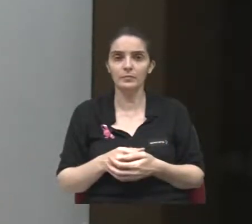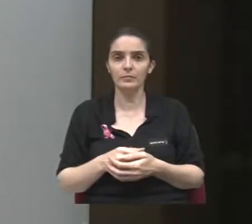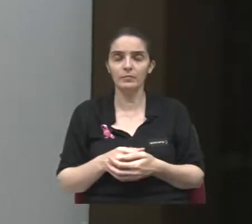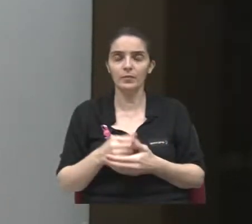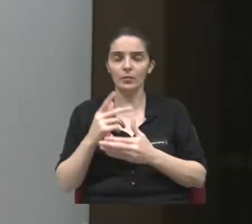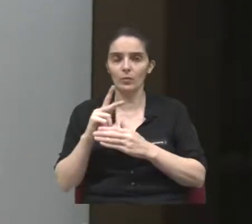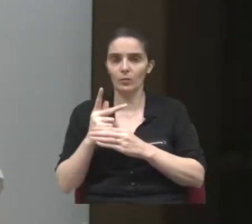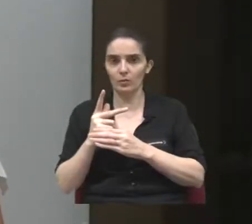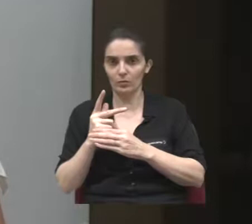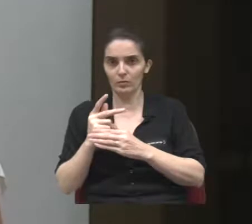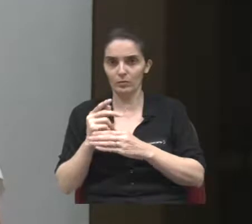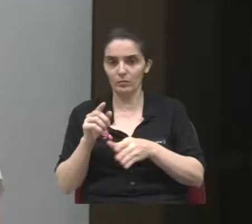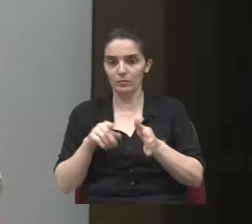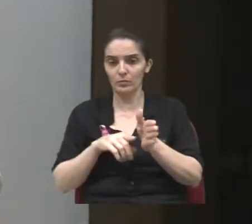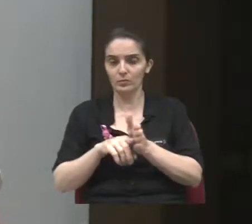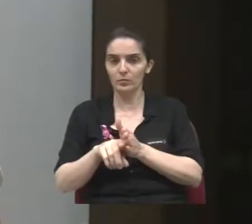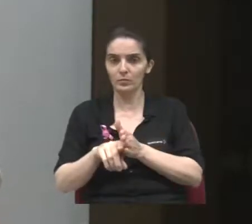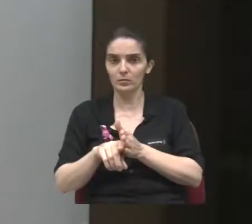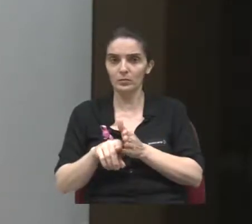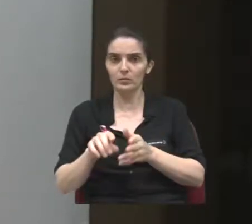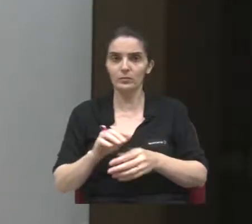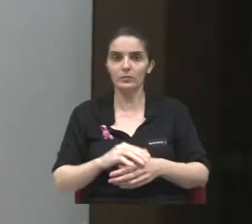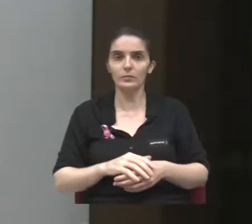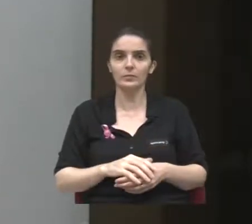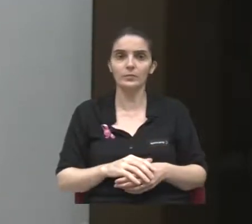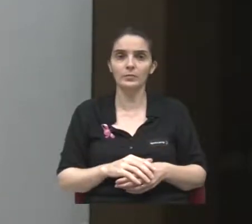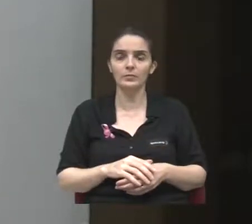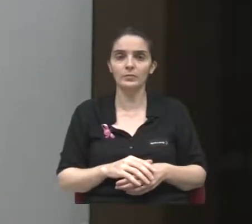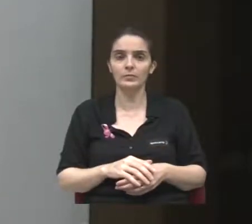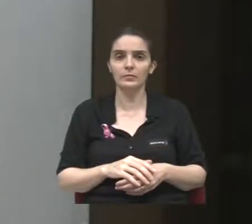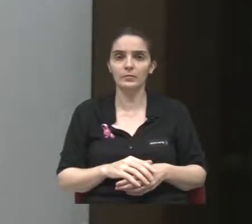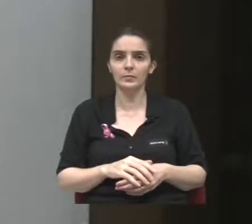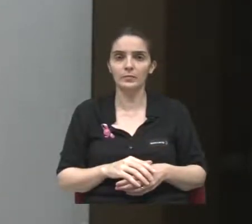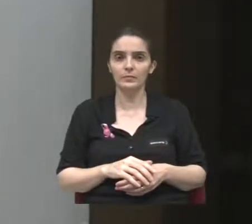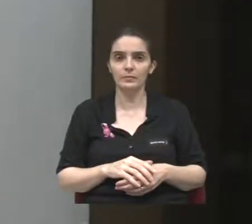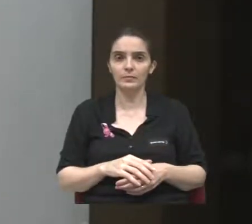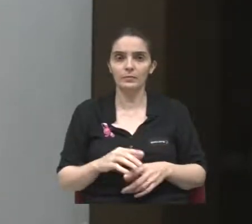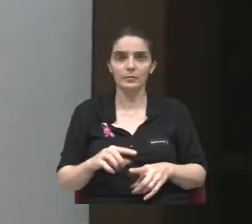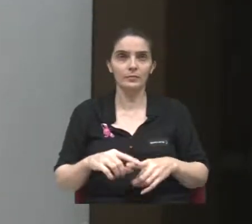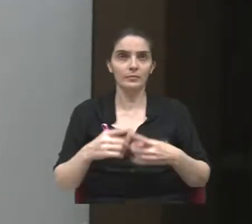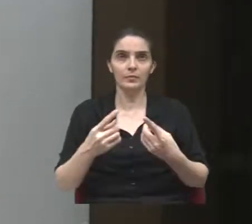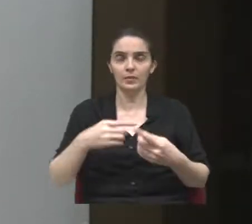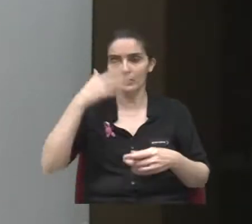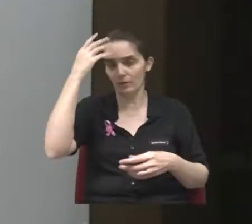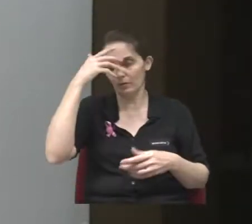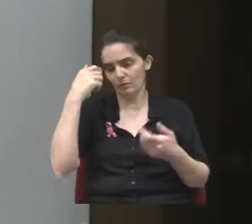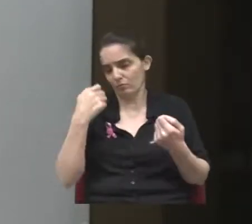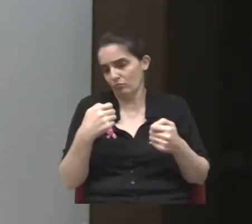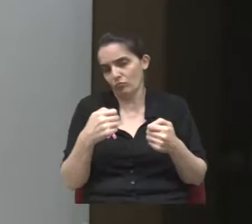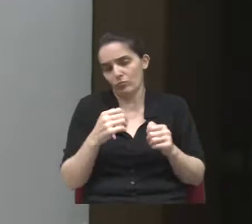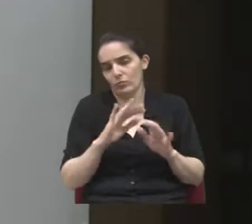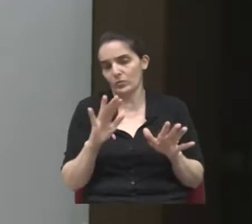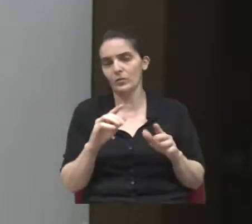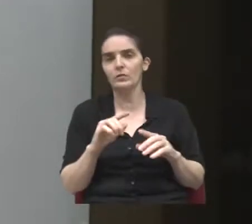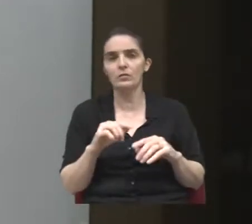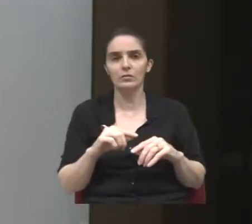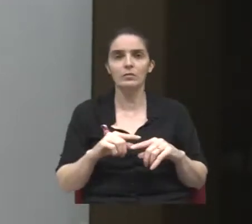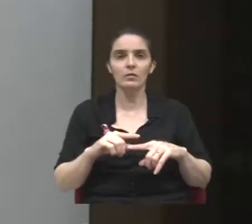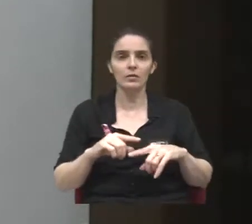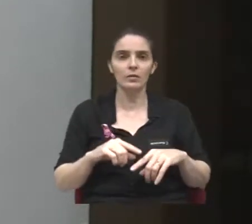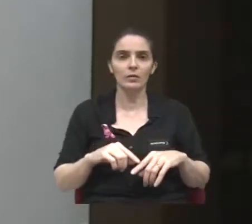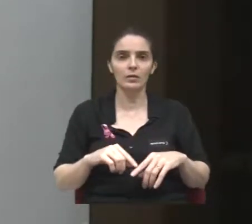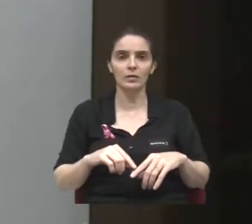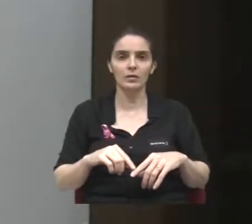embora ele tenha todo esse acesso, não preciso eu falar referente a isso, mas vou buscar também